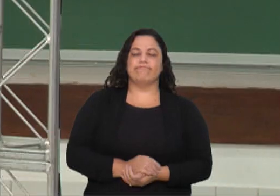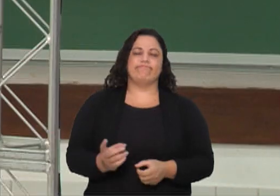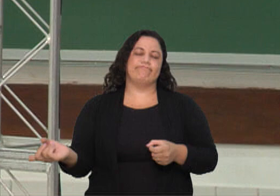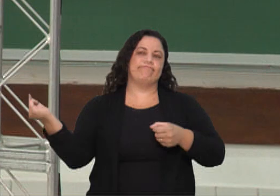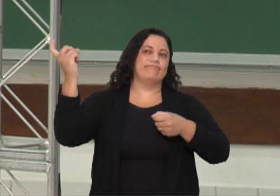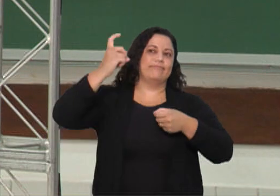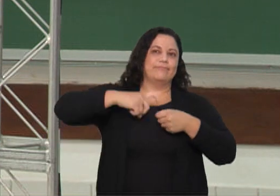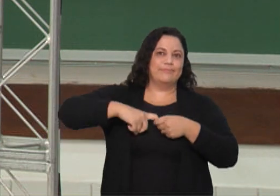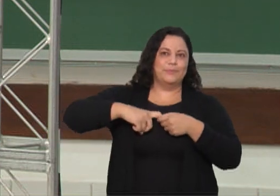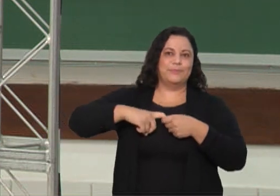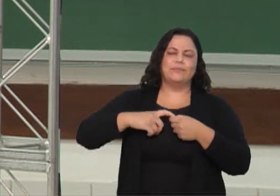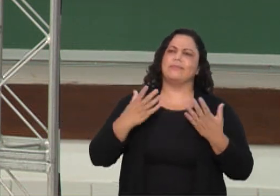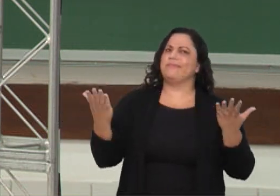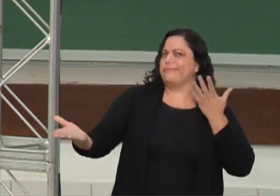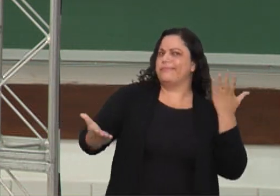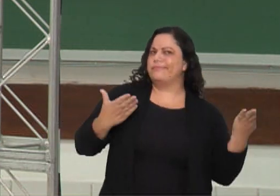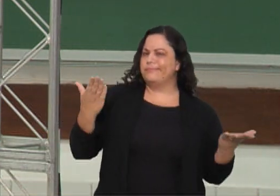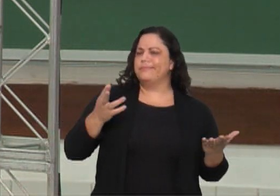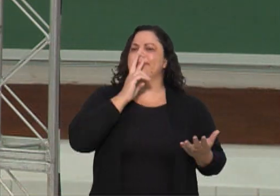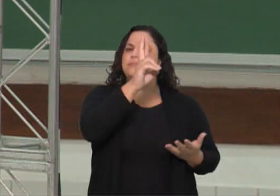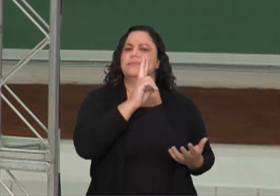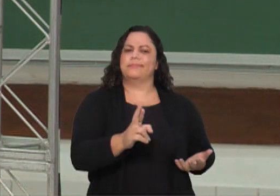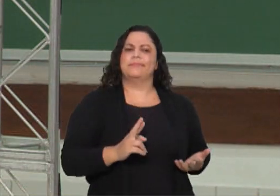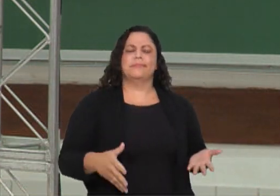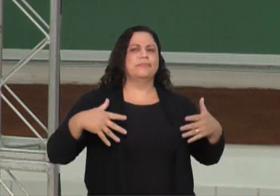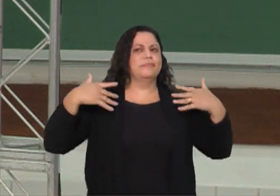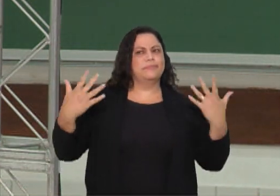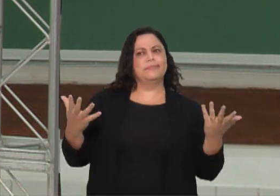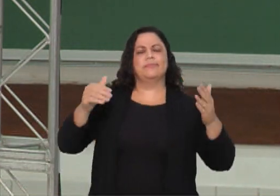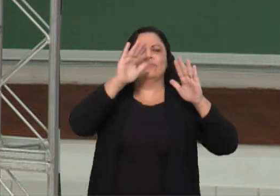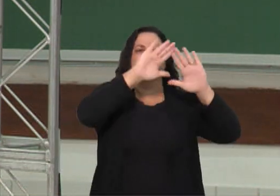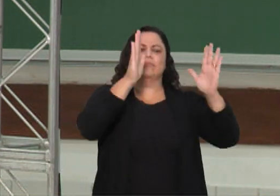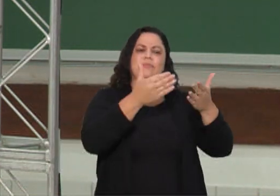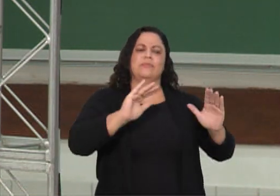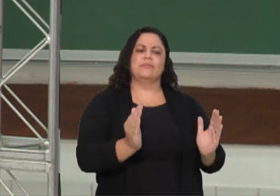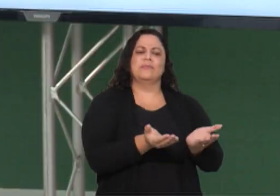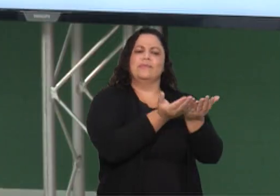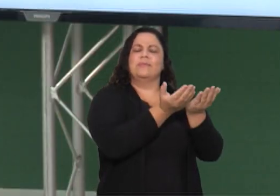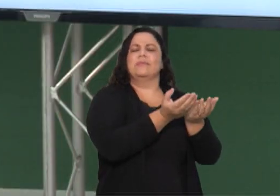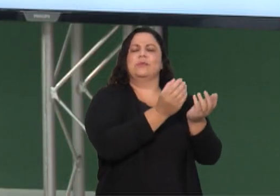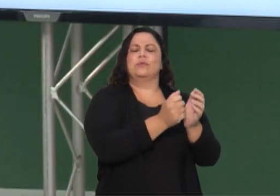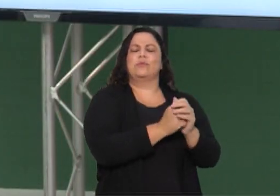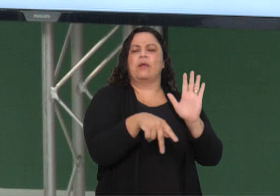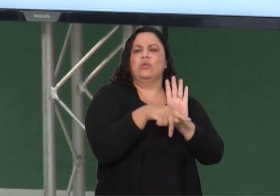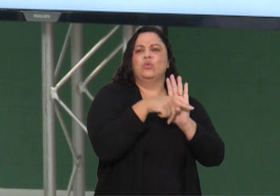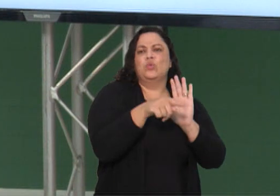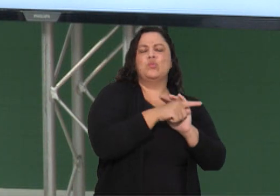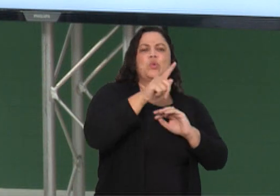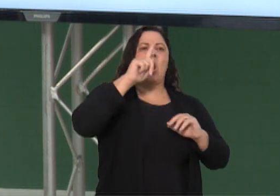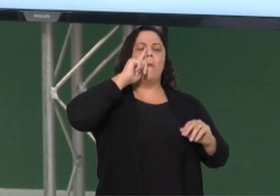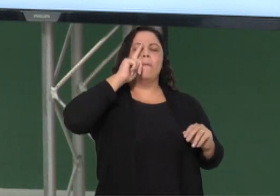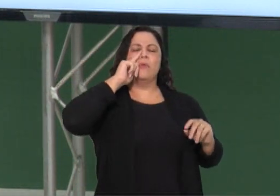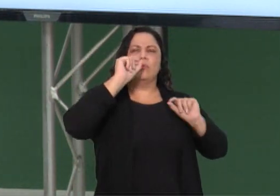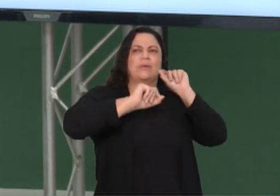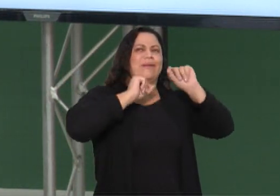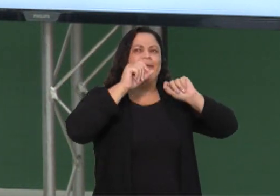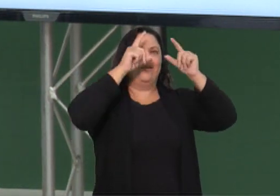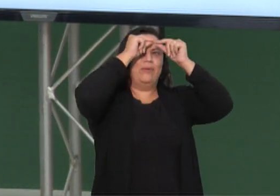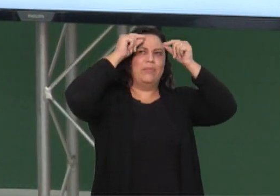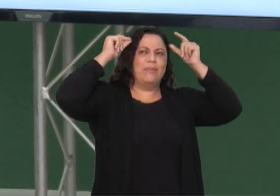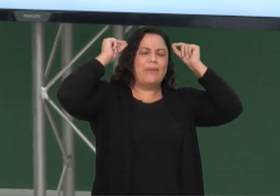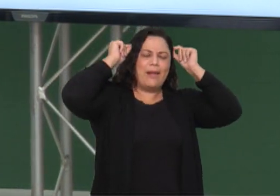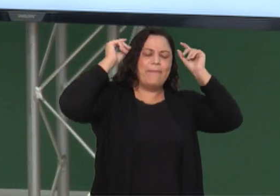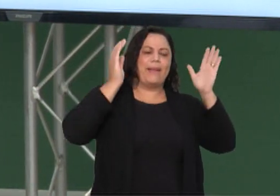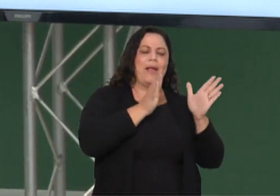Voltei. E aí, o que vocês responderam? Qual a função dos vasos gregos? Só para colocar flor, certo? Não, né? Do